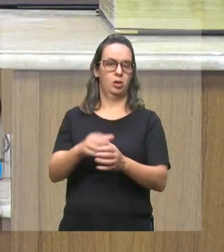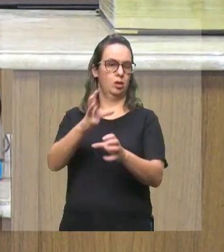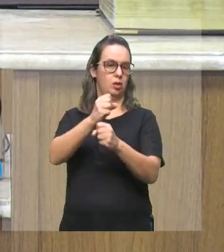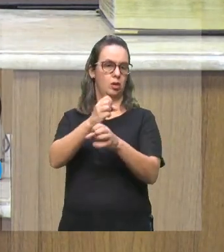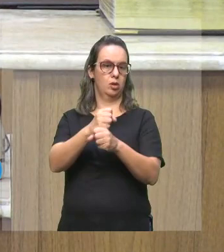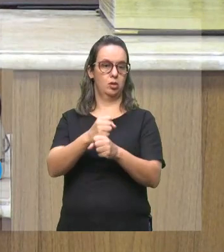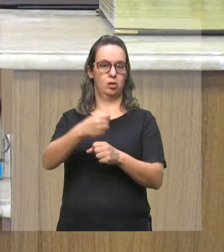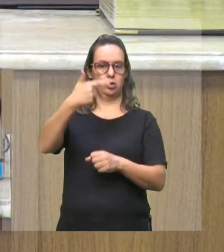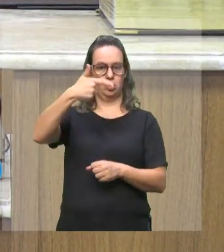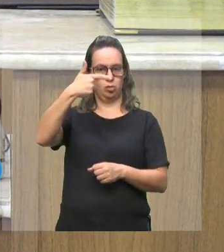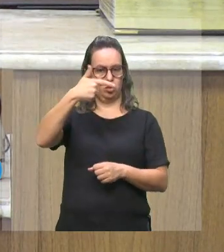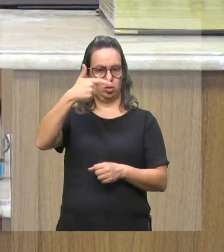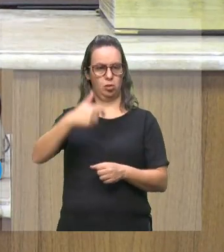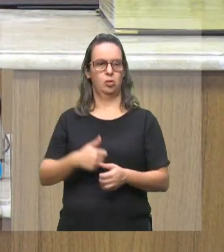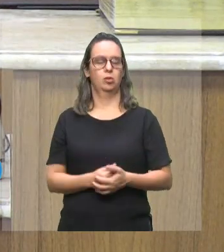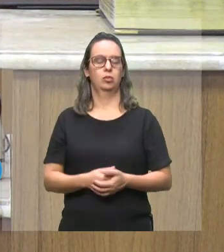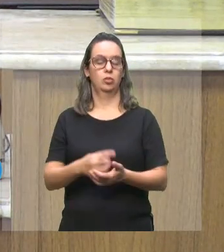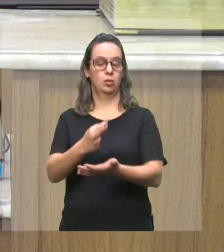redação.